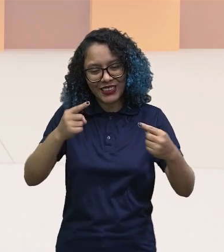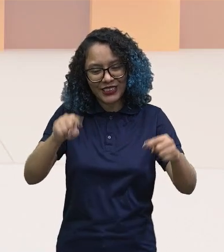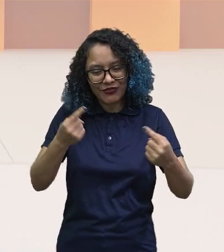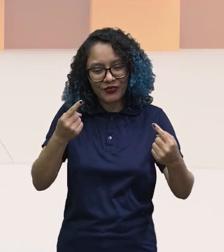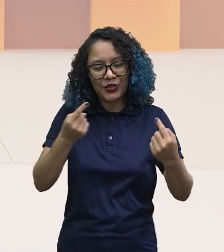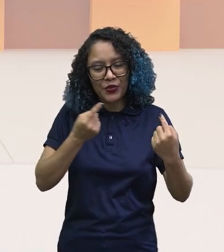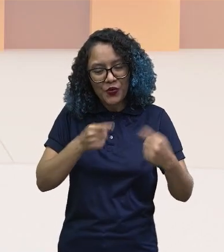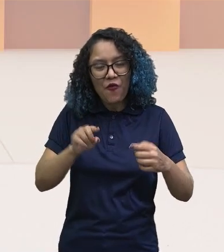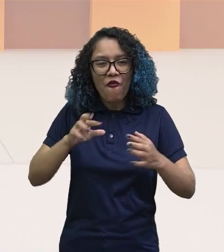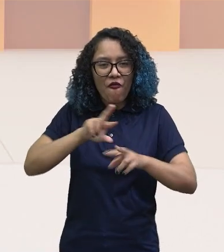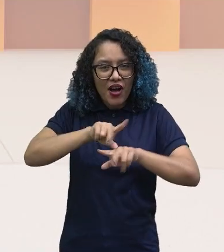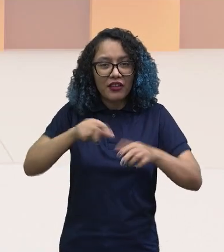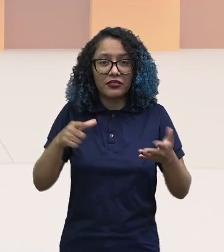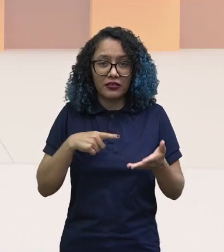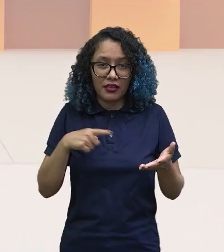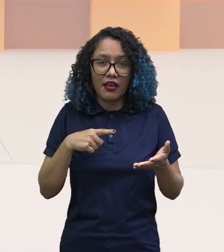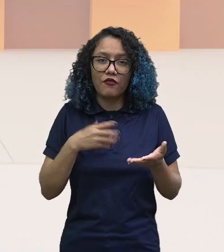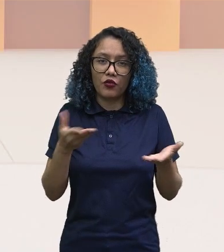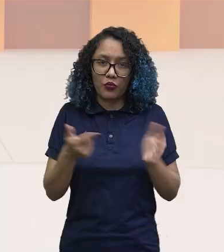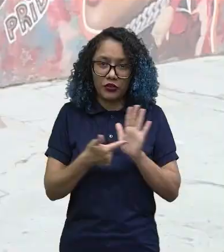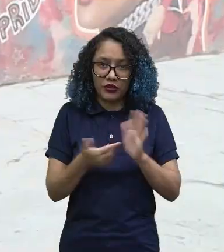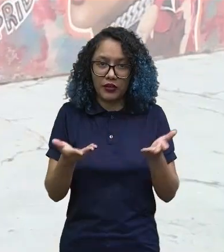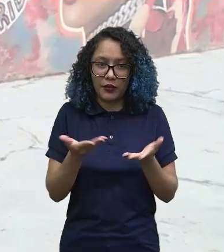que a gente vai trazer para vocês agora.